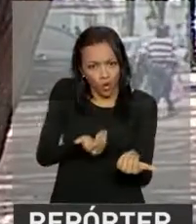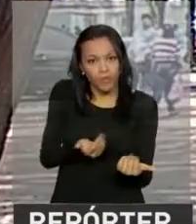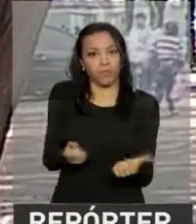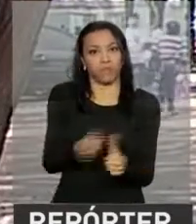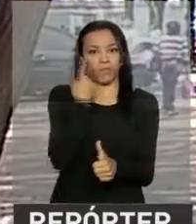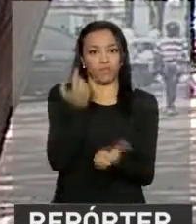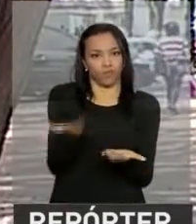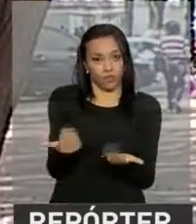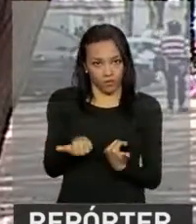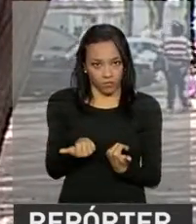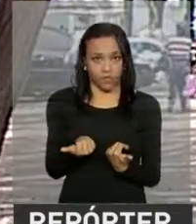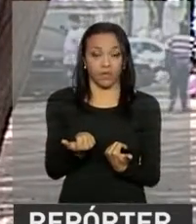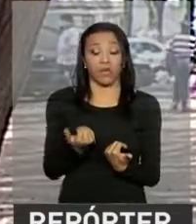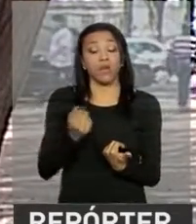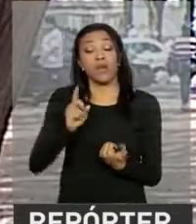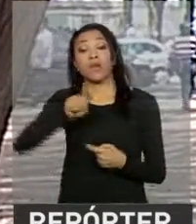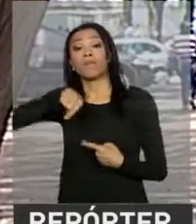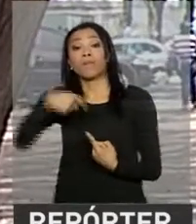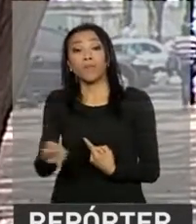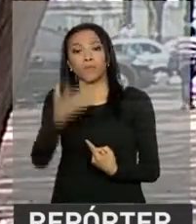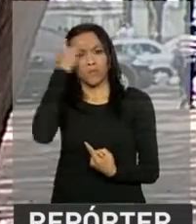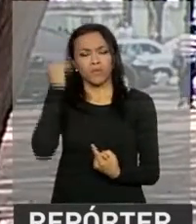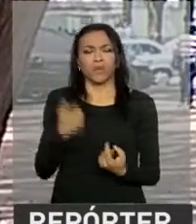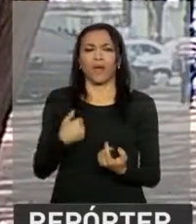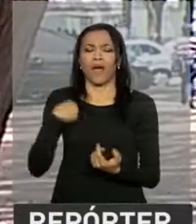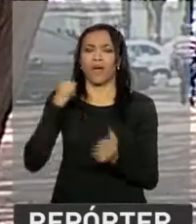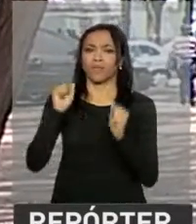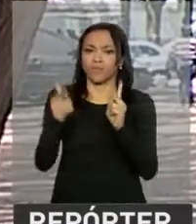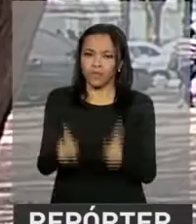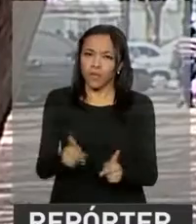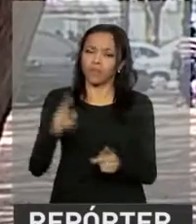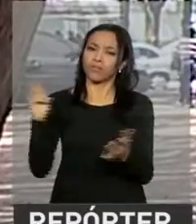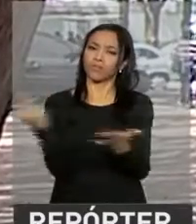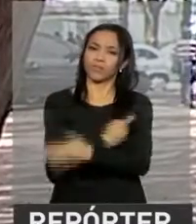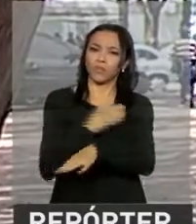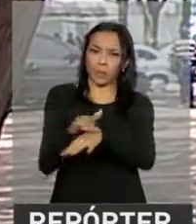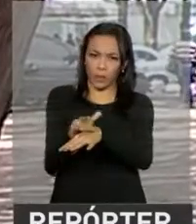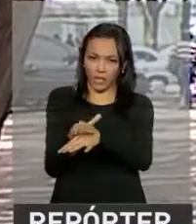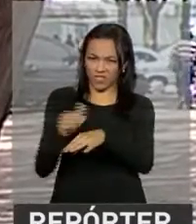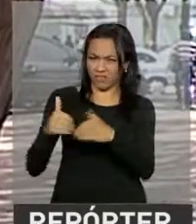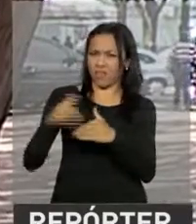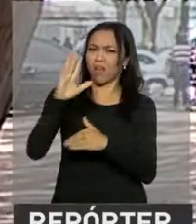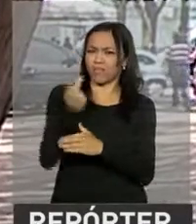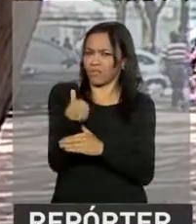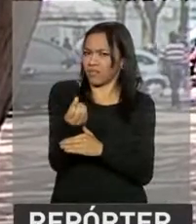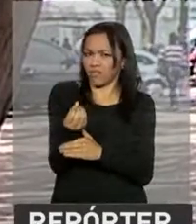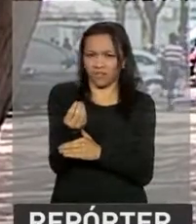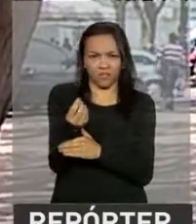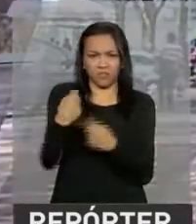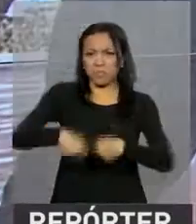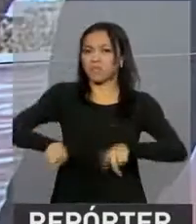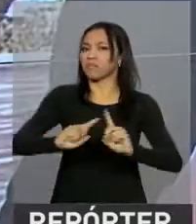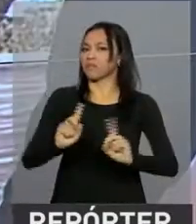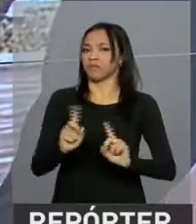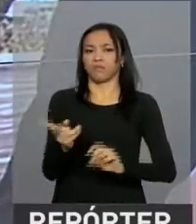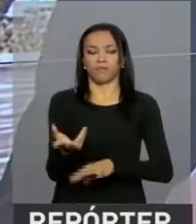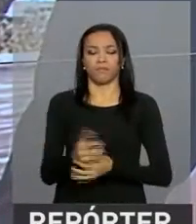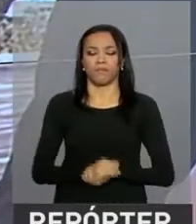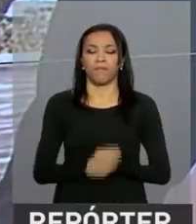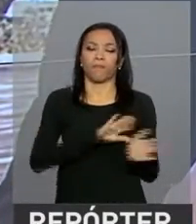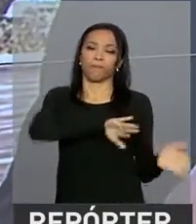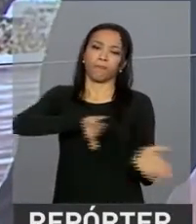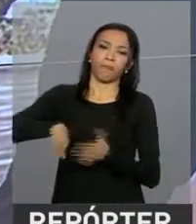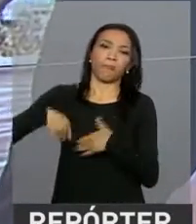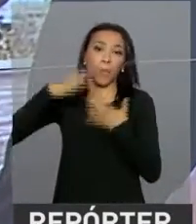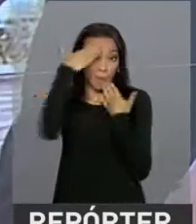os aposentados por invalidez com mais de 60 anos não vão passar por essa revisão leandro obrigado